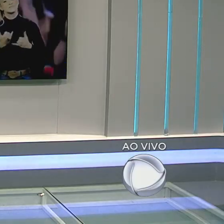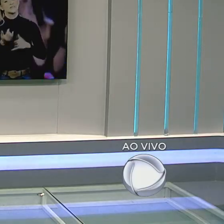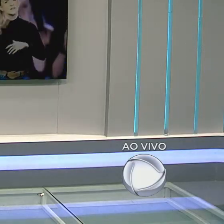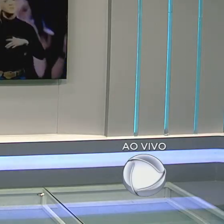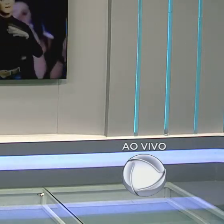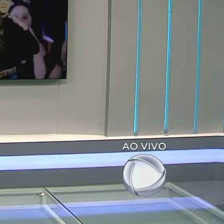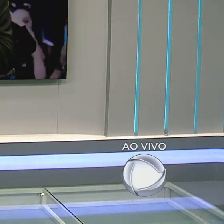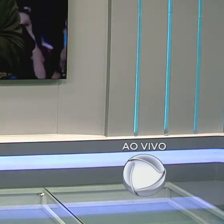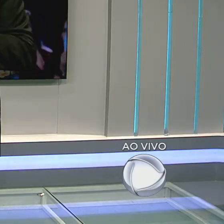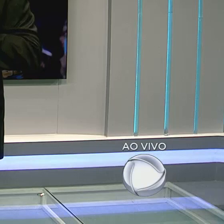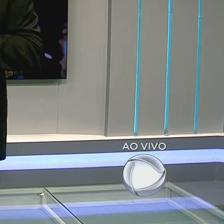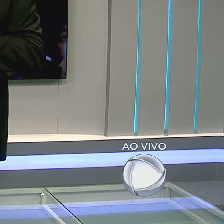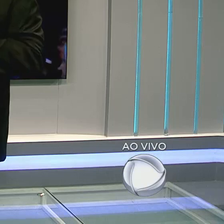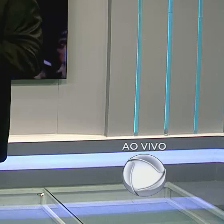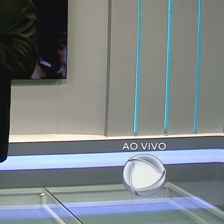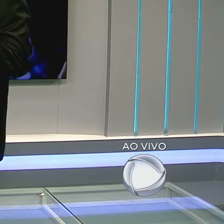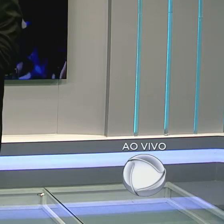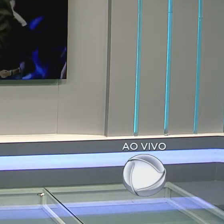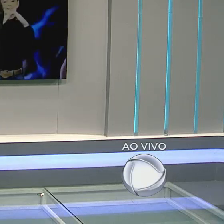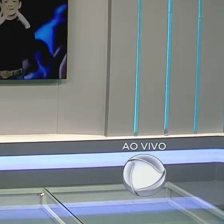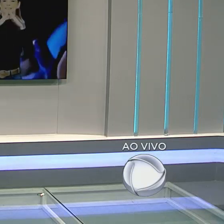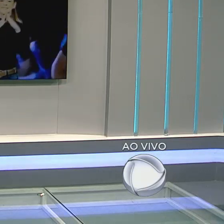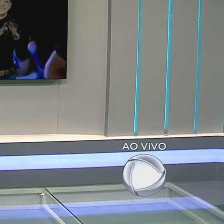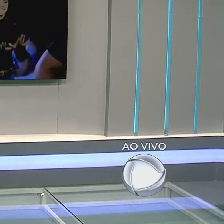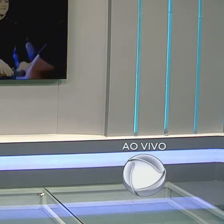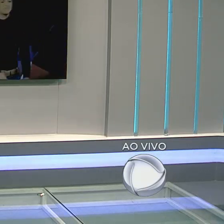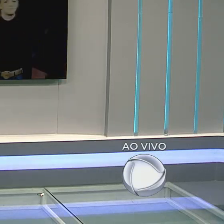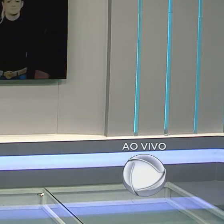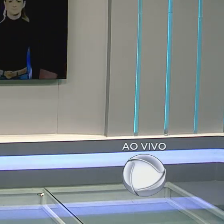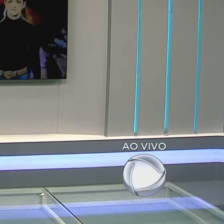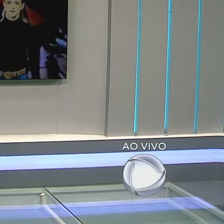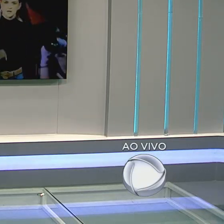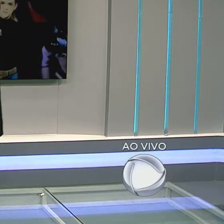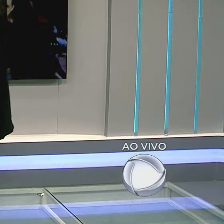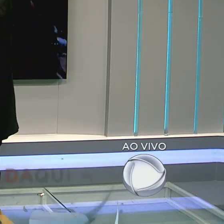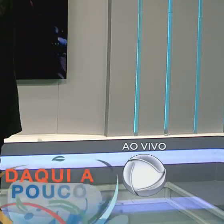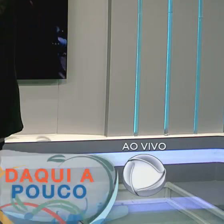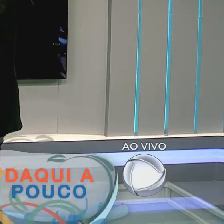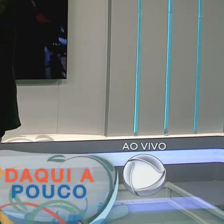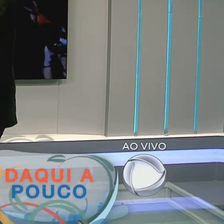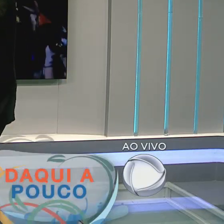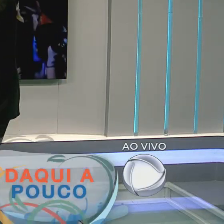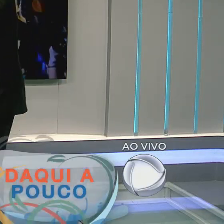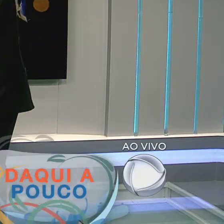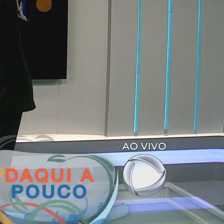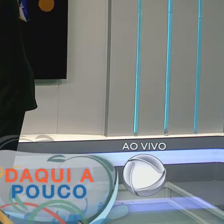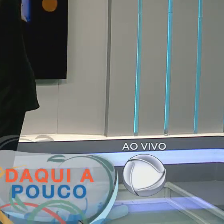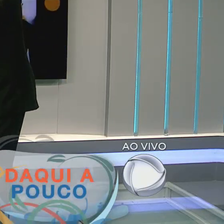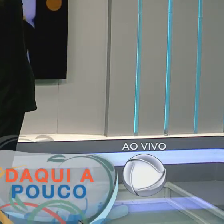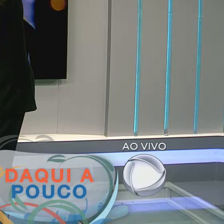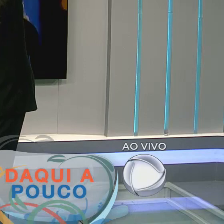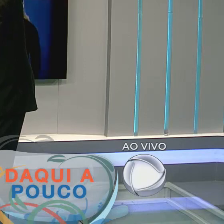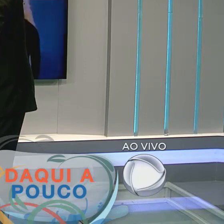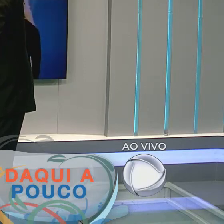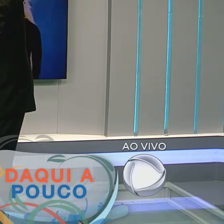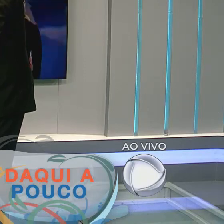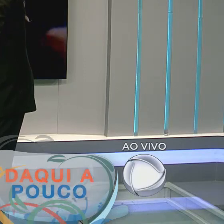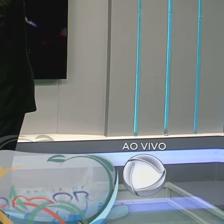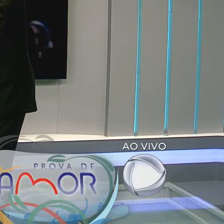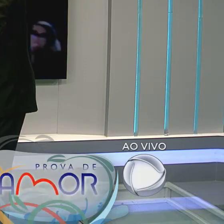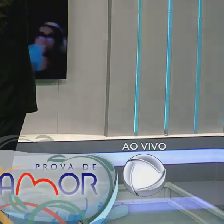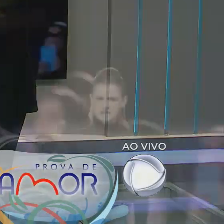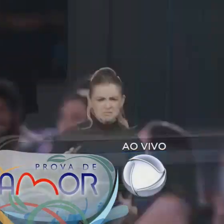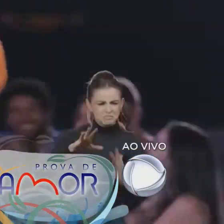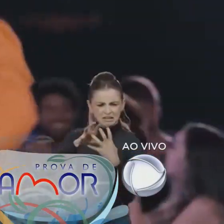calma, sucesso. calma. E a música é um musicaço, hein? É, Marília Mendonça. É uma delícia. É uma bora música. Ouvir? Que sofrência.